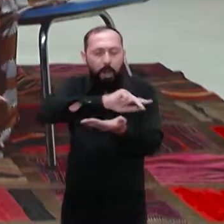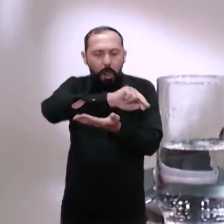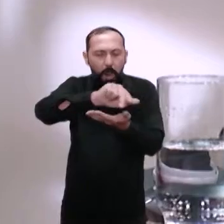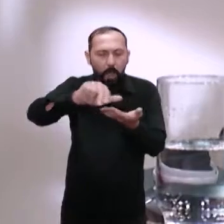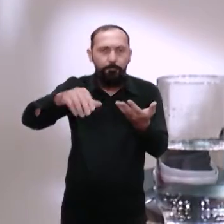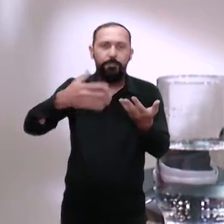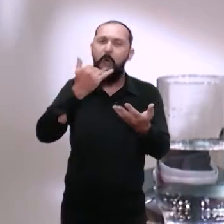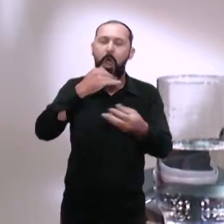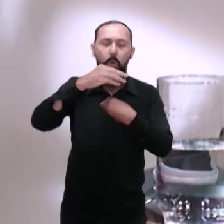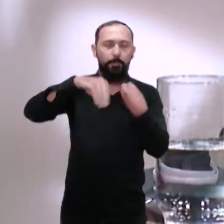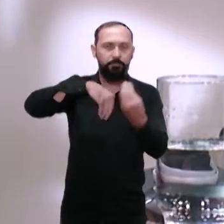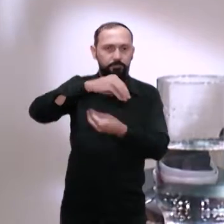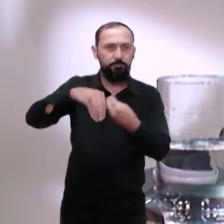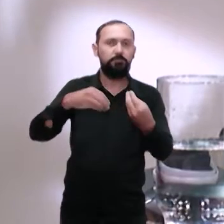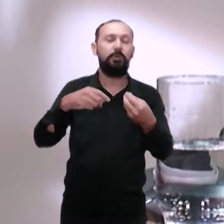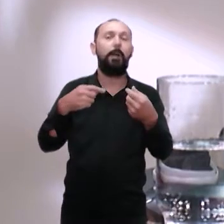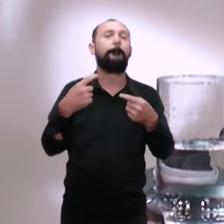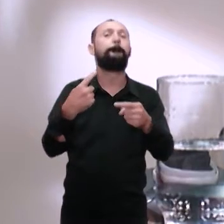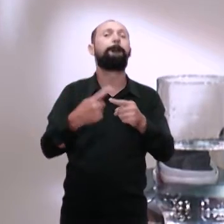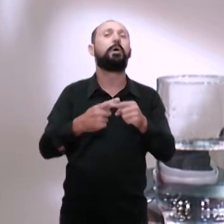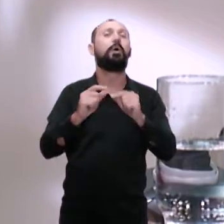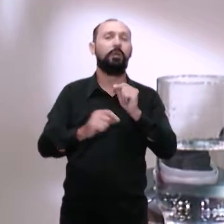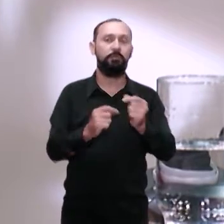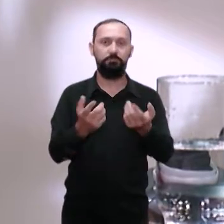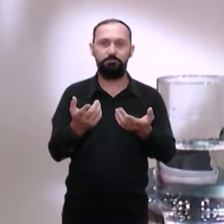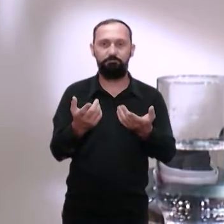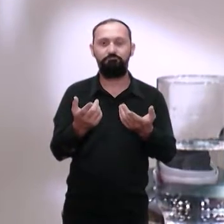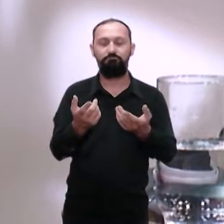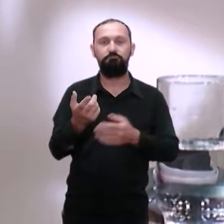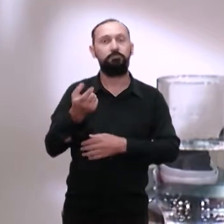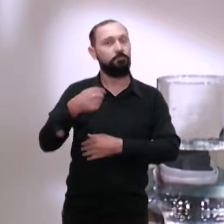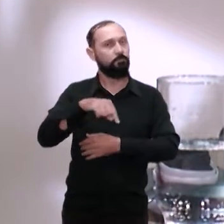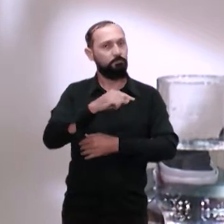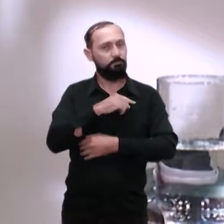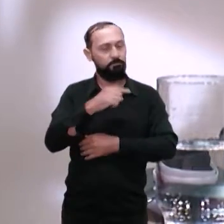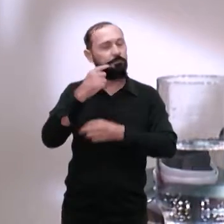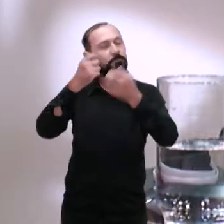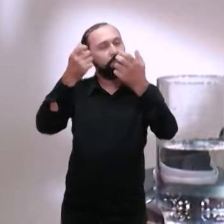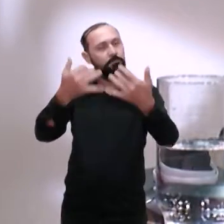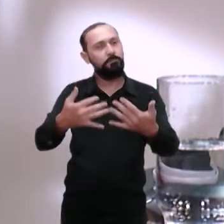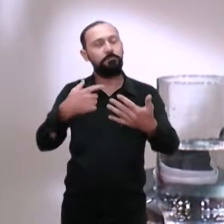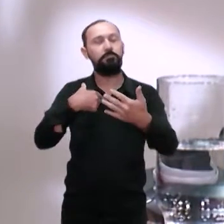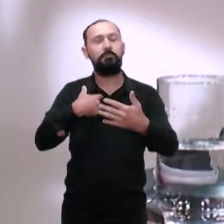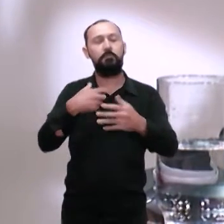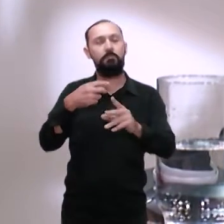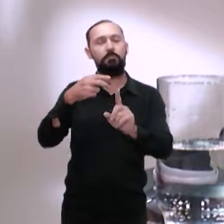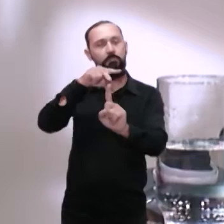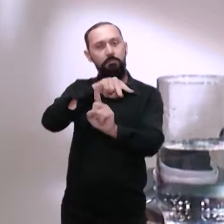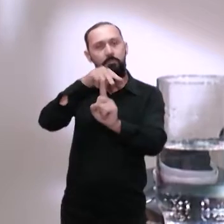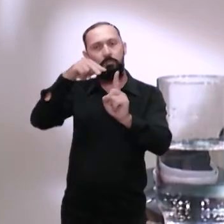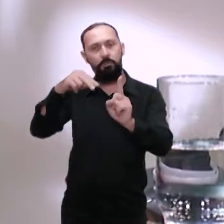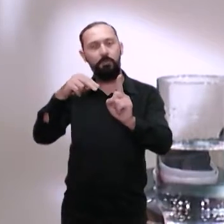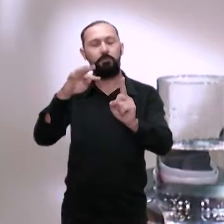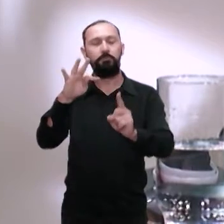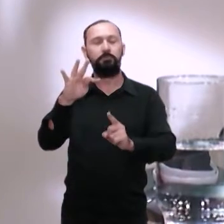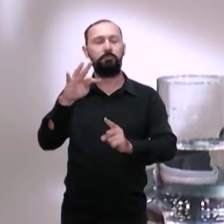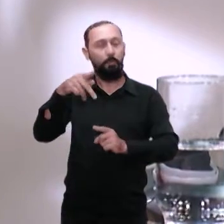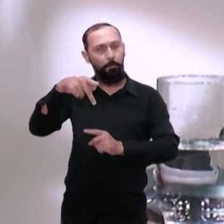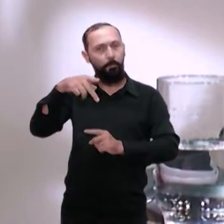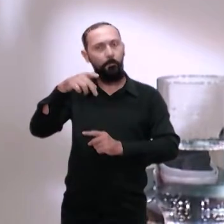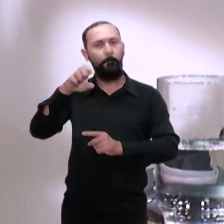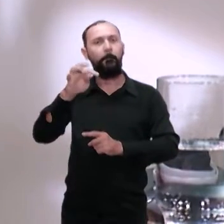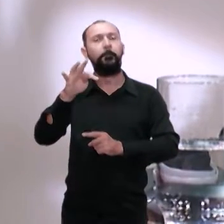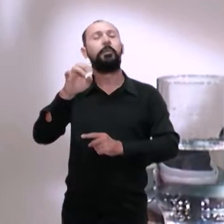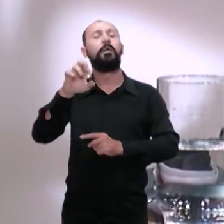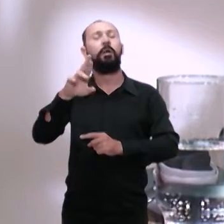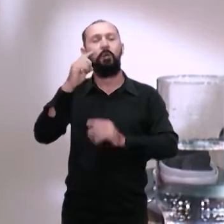coisas cruas, coloridas, cuidar dessa nutrição, porque nós, como eu te falei, nessa visão